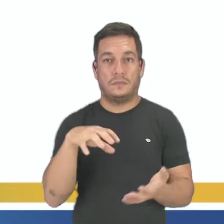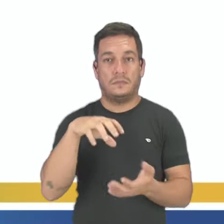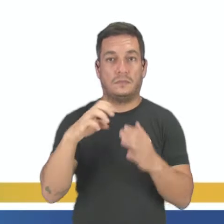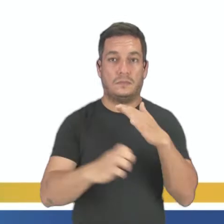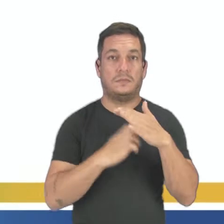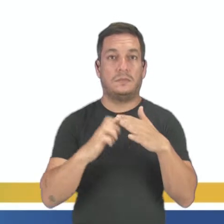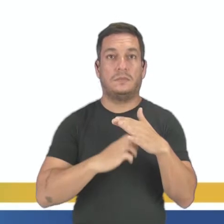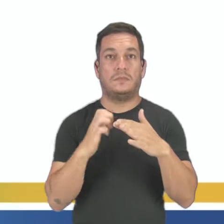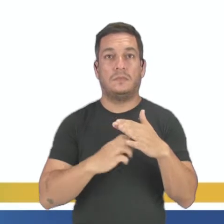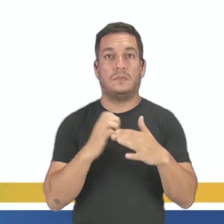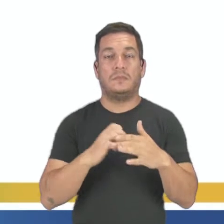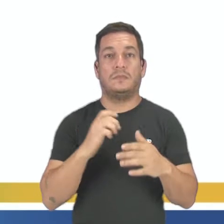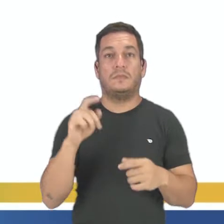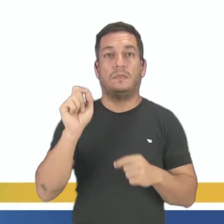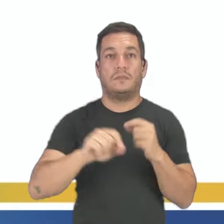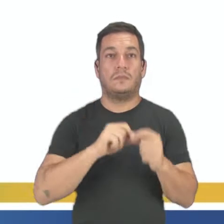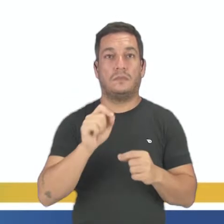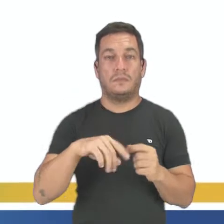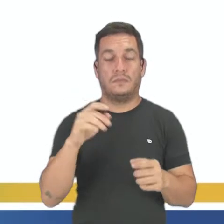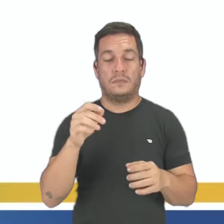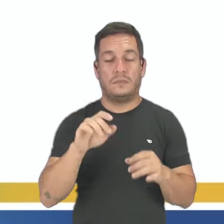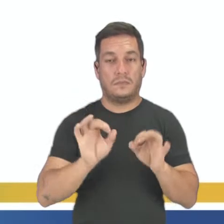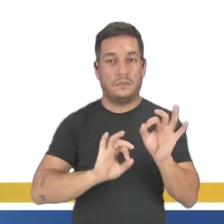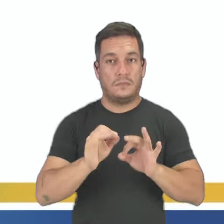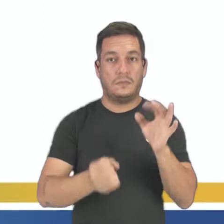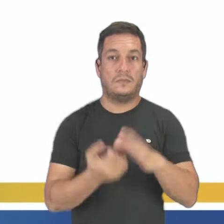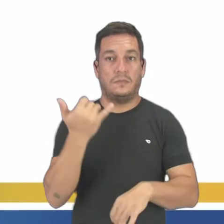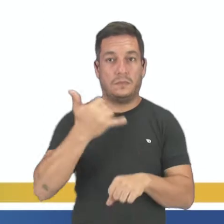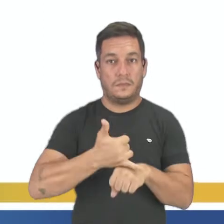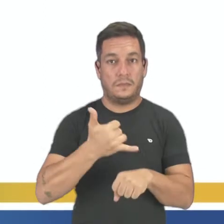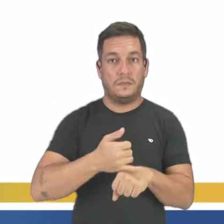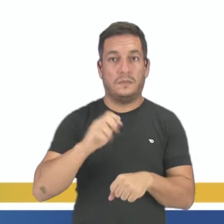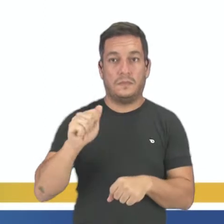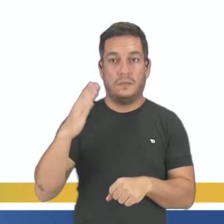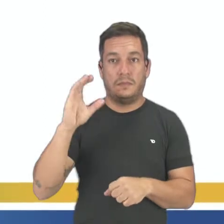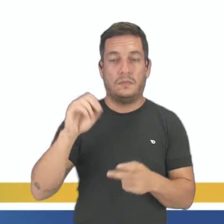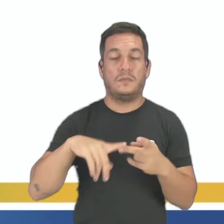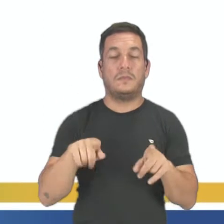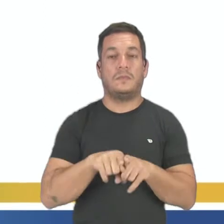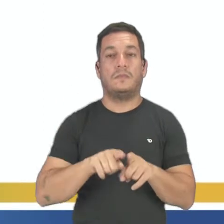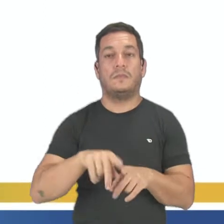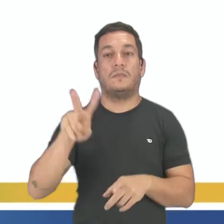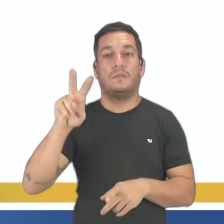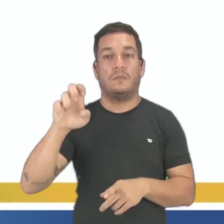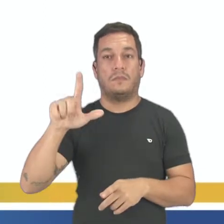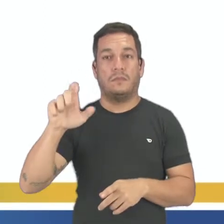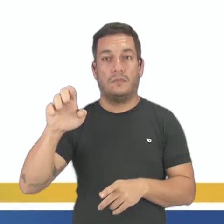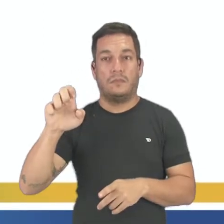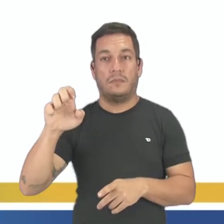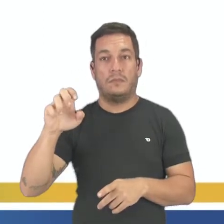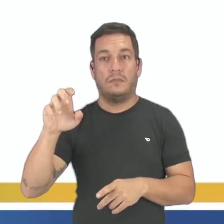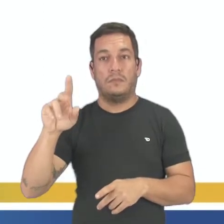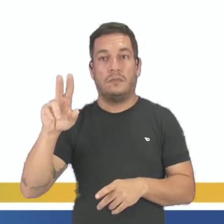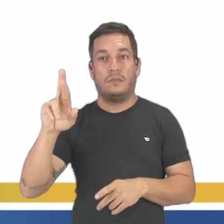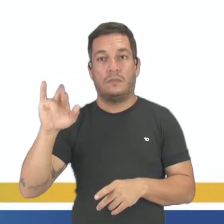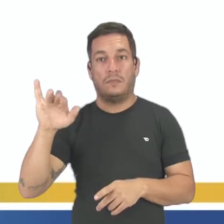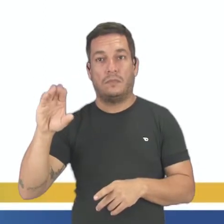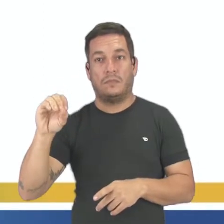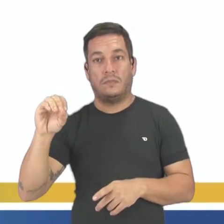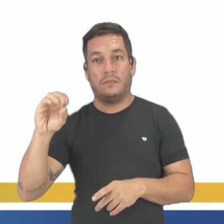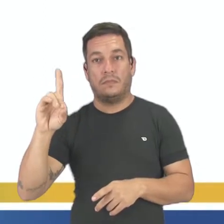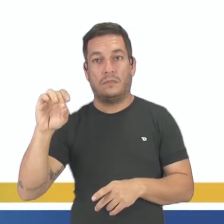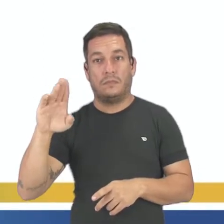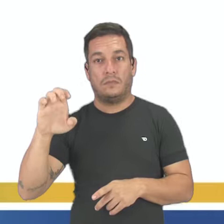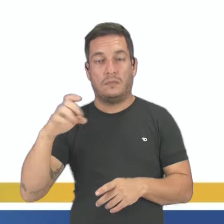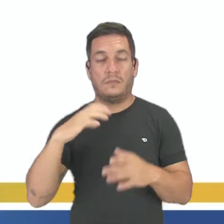Nacional, importante centro de produção de aço, a Companhia Vale do Rio Doce, atual Vale, empresa responsável